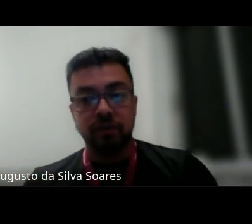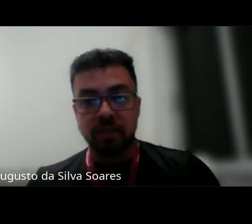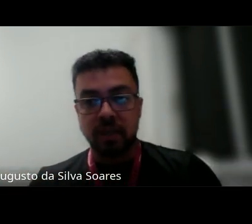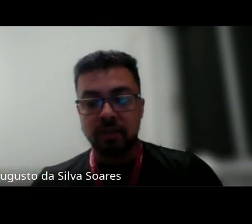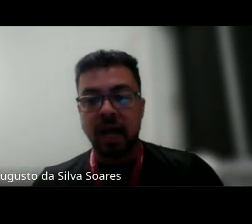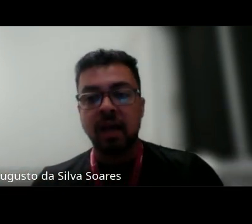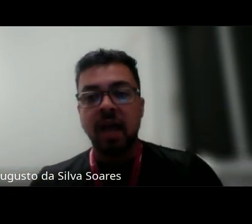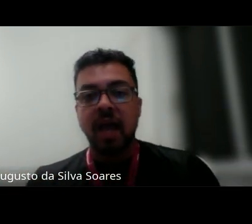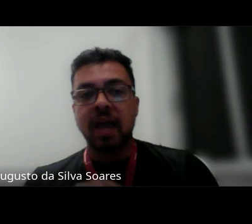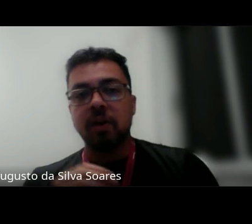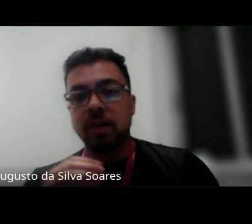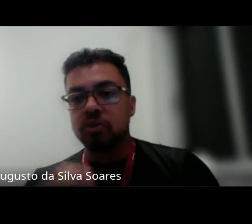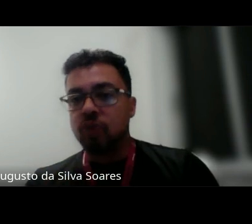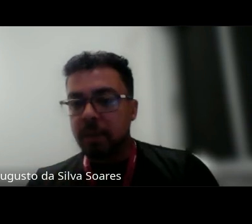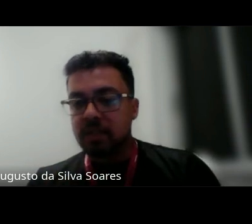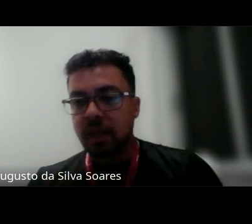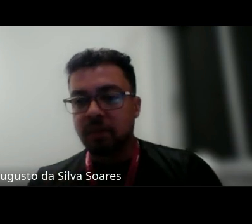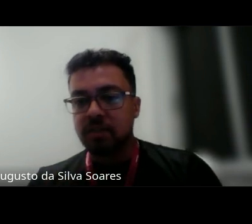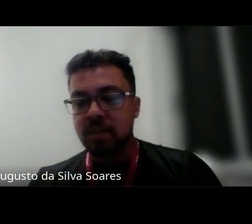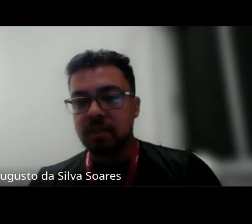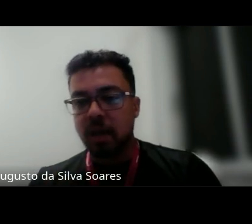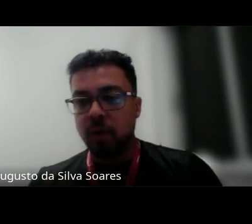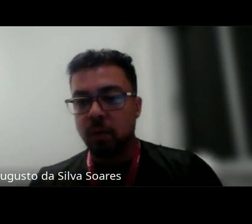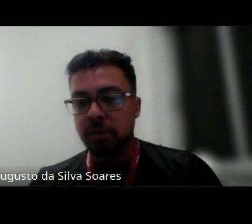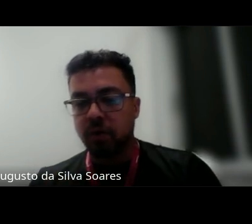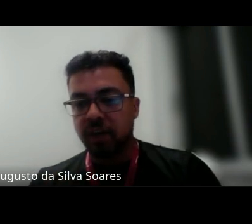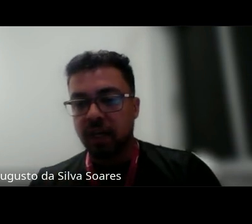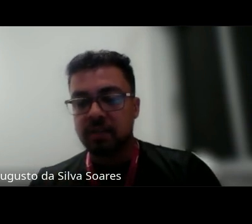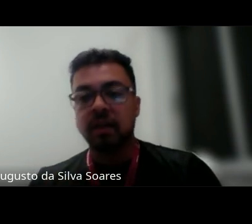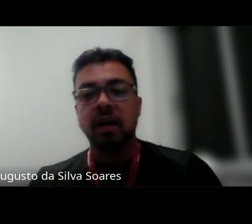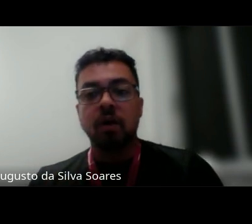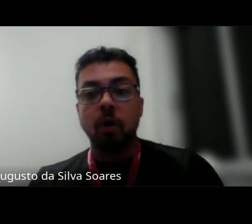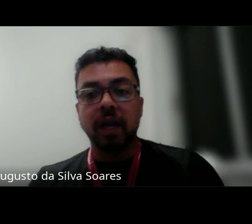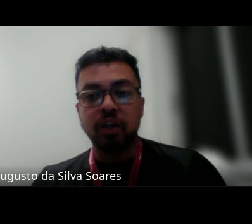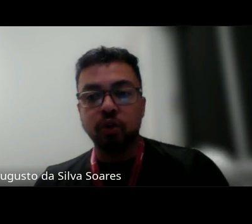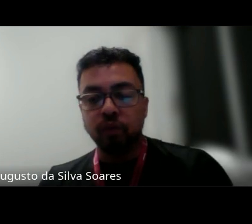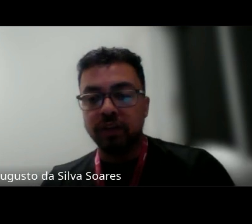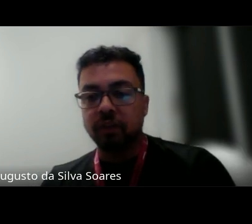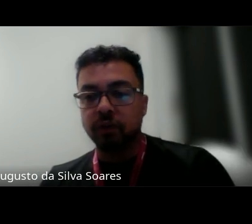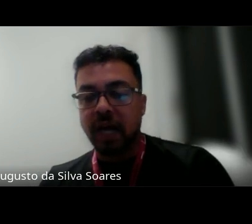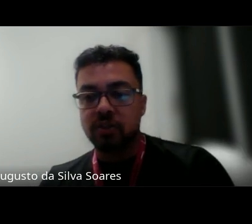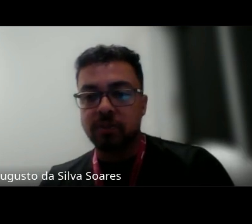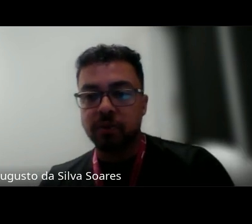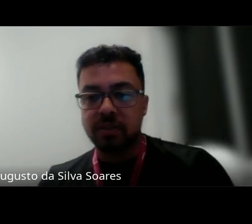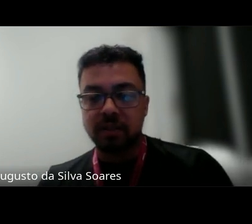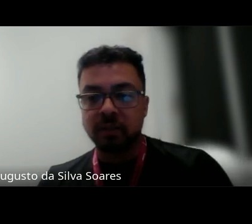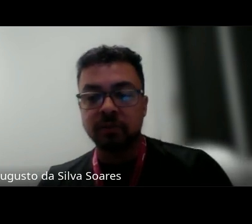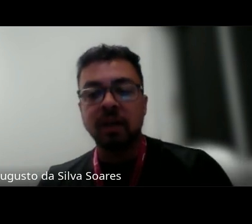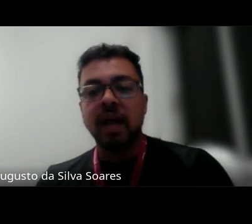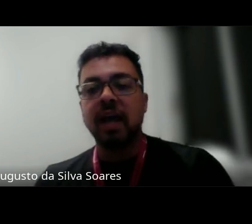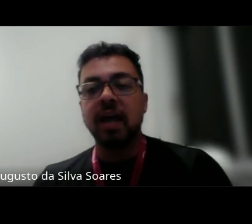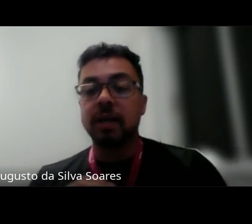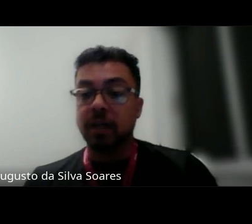de vocês, tá? Eu queria só apresentar para vocês essa webconferência. Qualquer dúvida, eu vou estar à